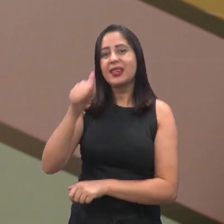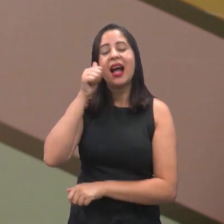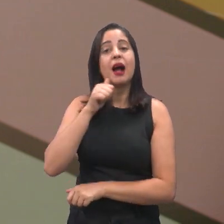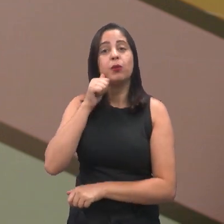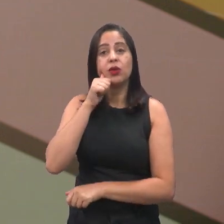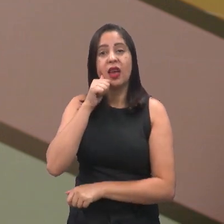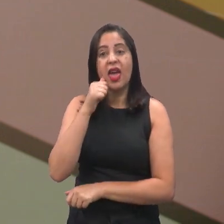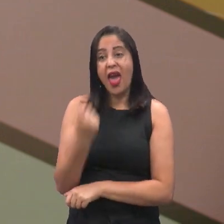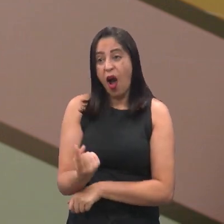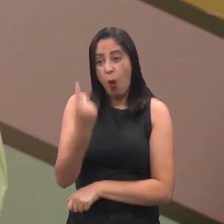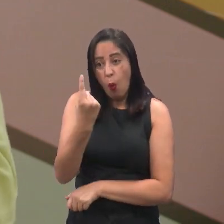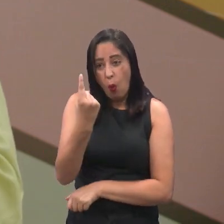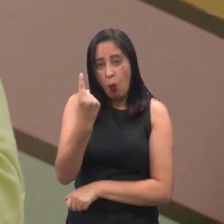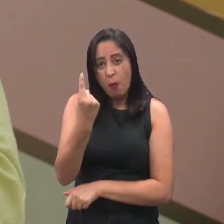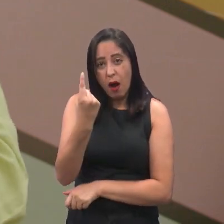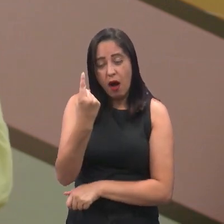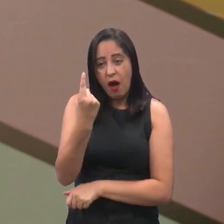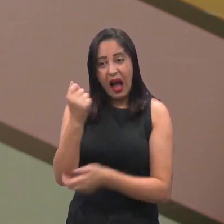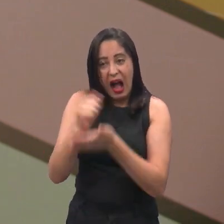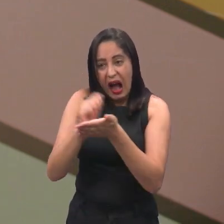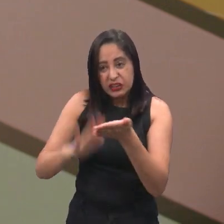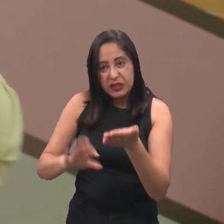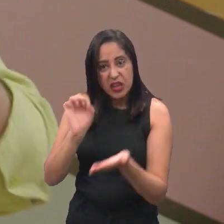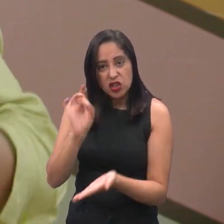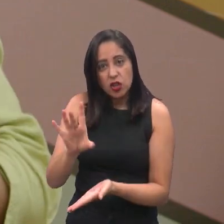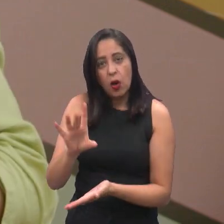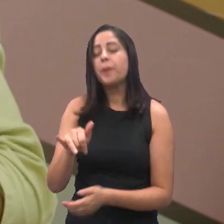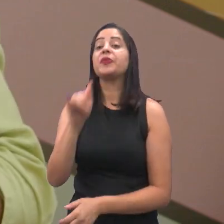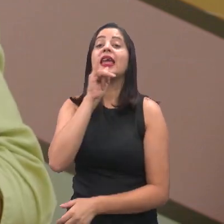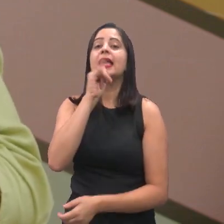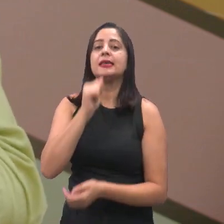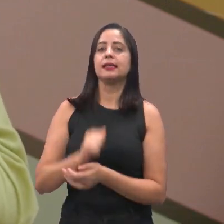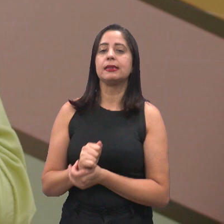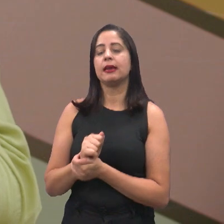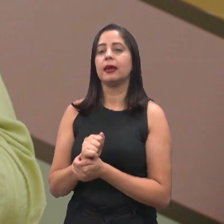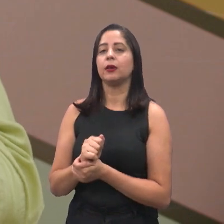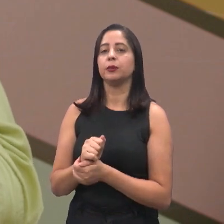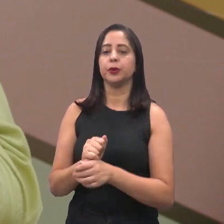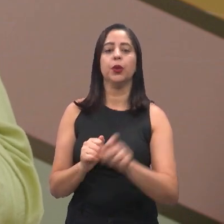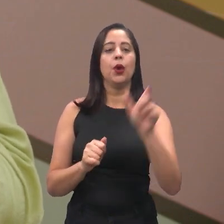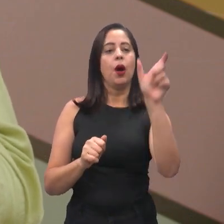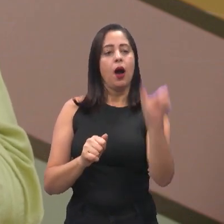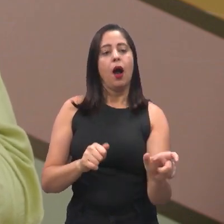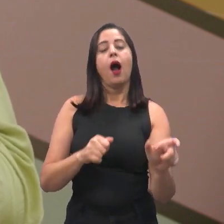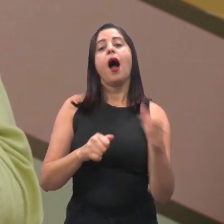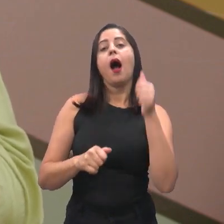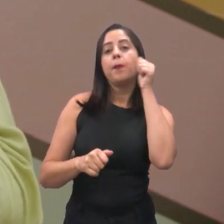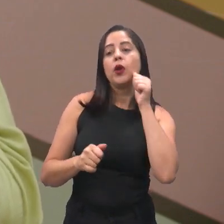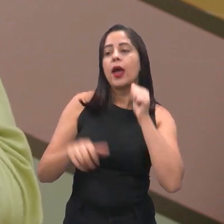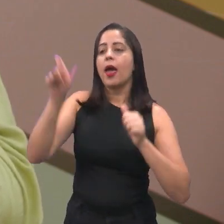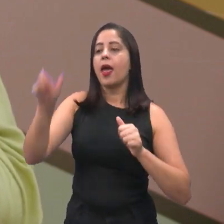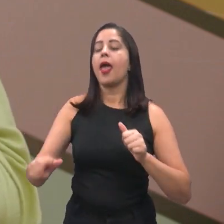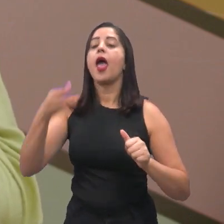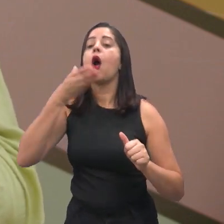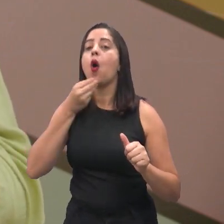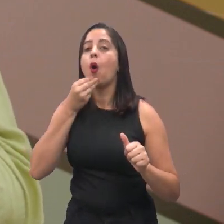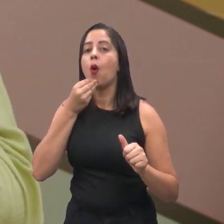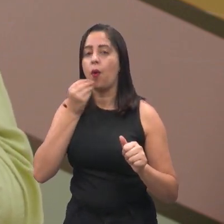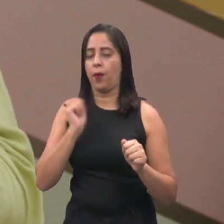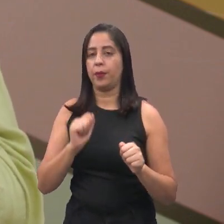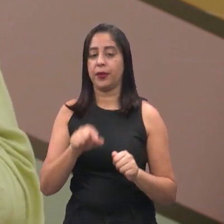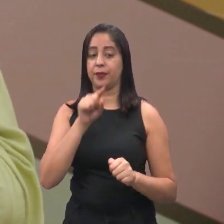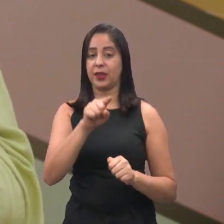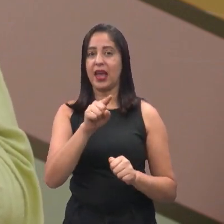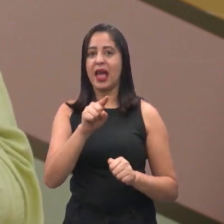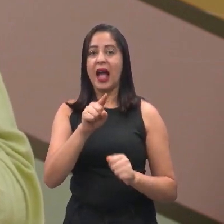atividade. Pega um atendente, tá? Então vamos pegar aqui um atendente do gênero masculino, um atendente do gênero feminino. Espera-se que a atendente do